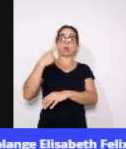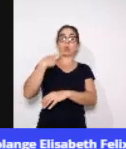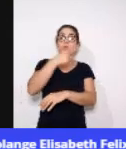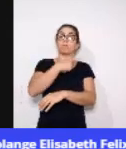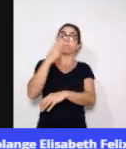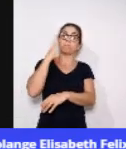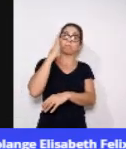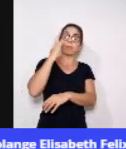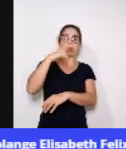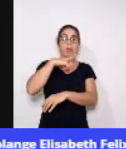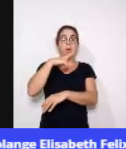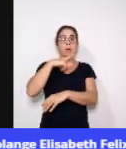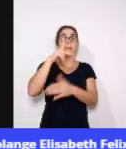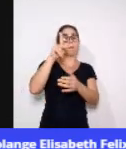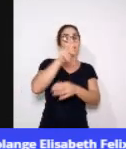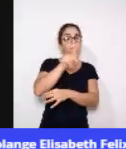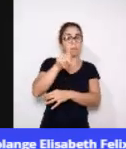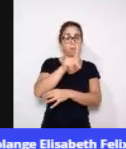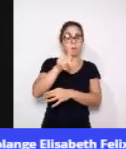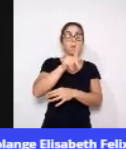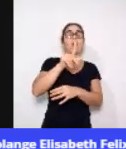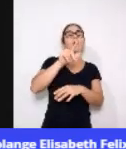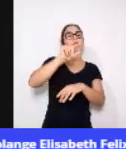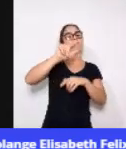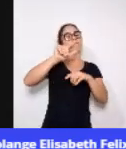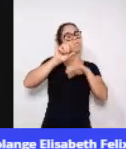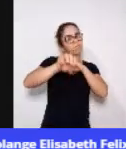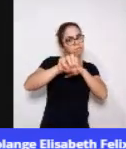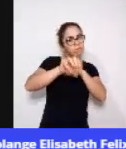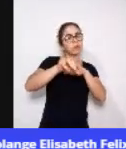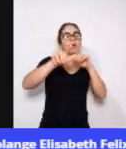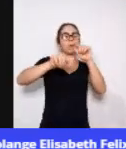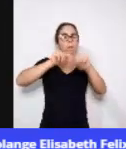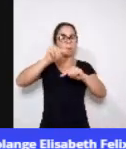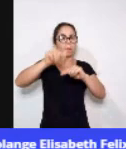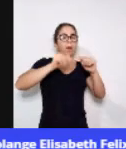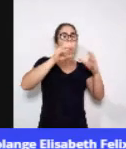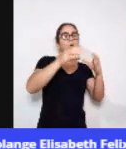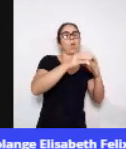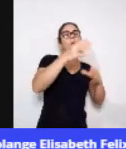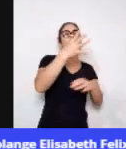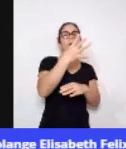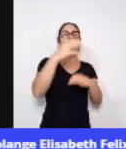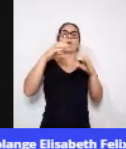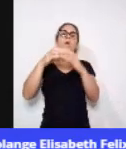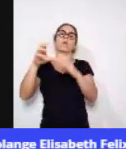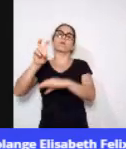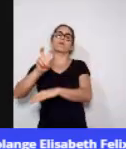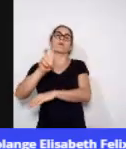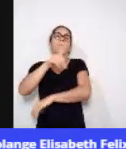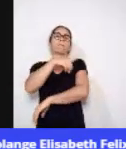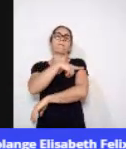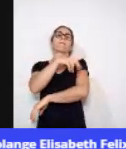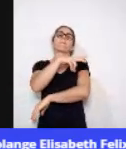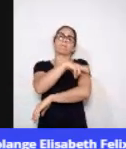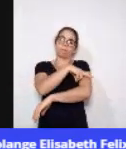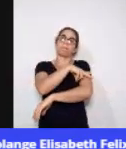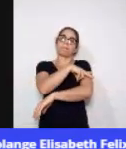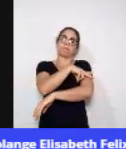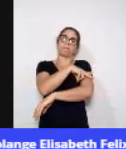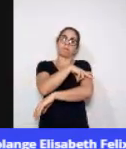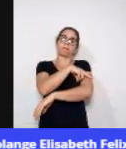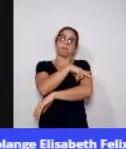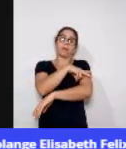trabalham no grupo 4 e no grupo 5 e primeiro e segundo ano, ele pega toda essa etapa. Então, ele não precisa